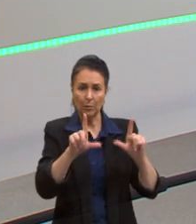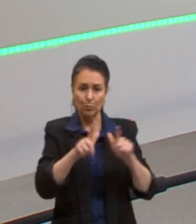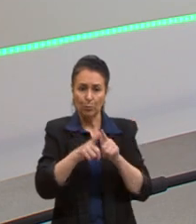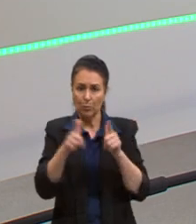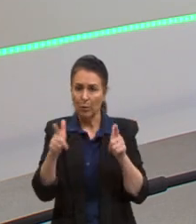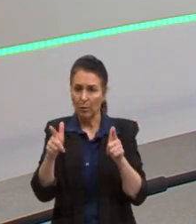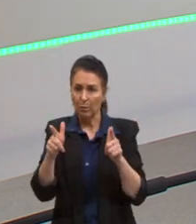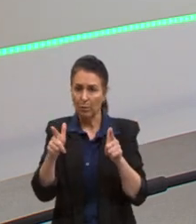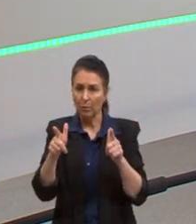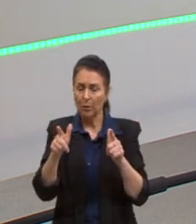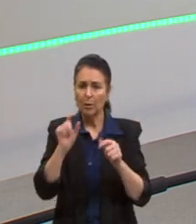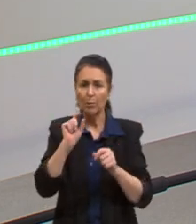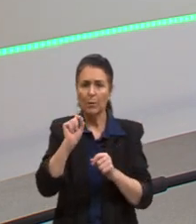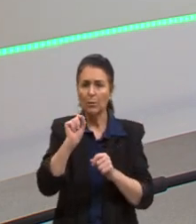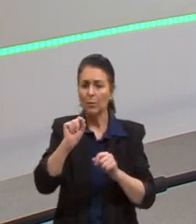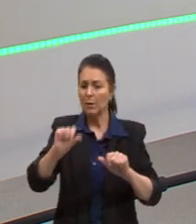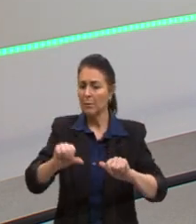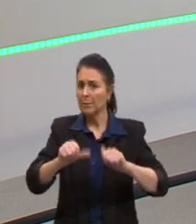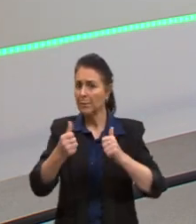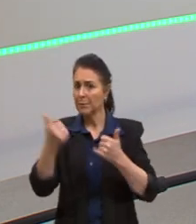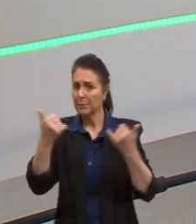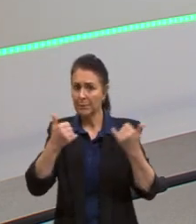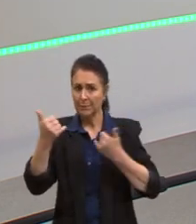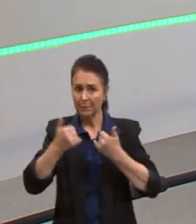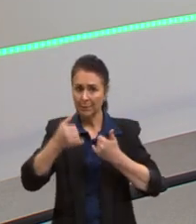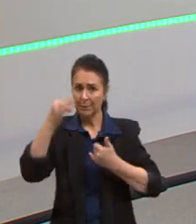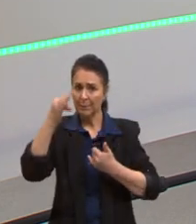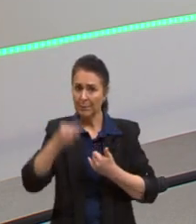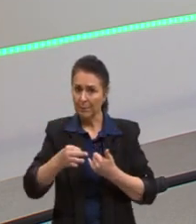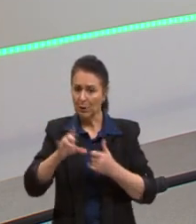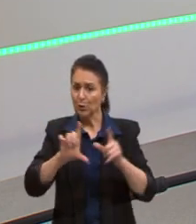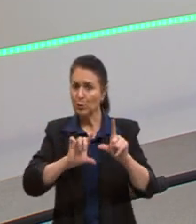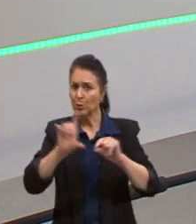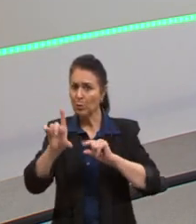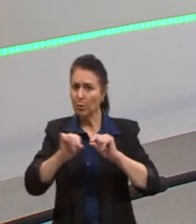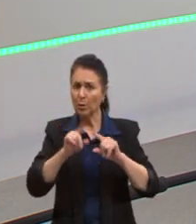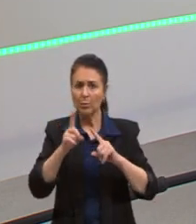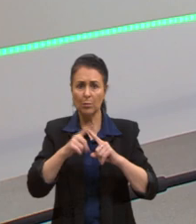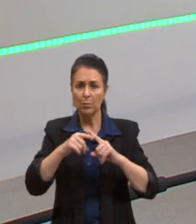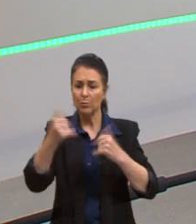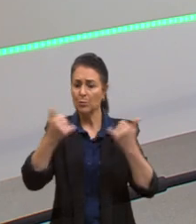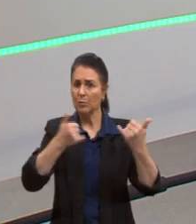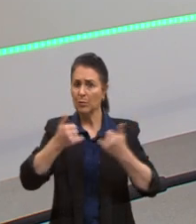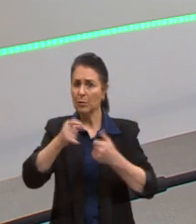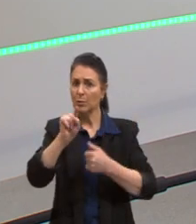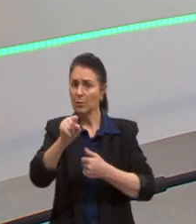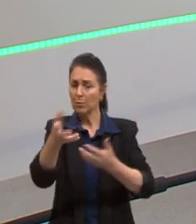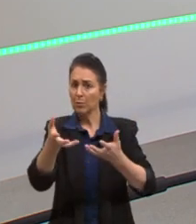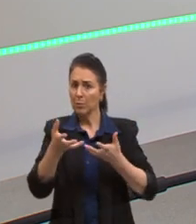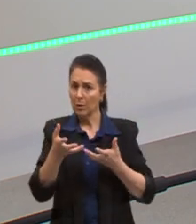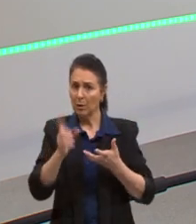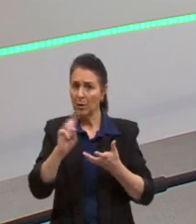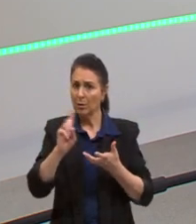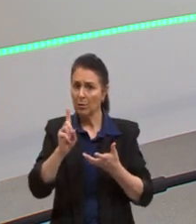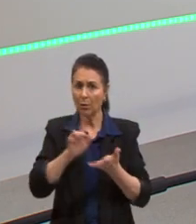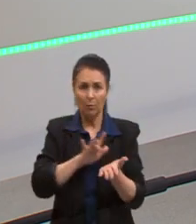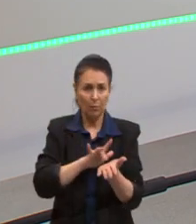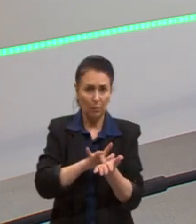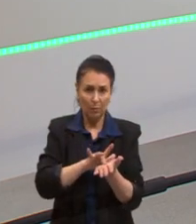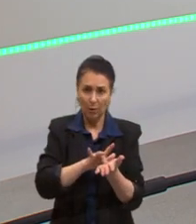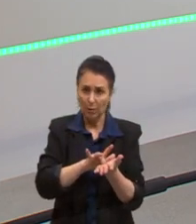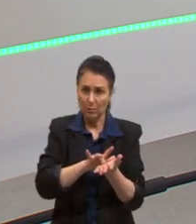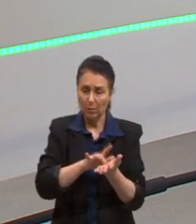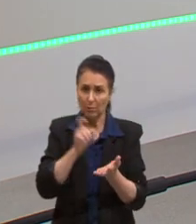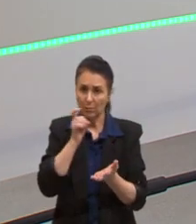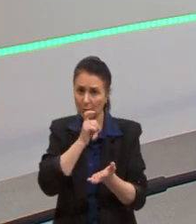mas com as melhores informações possíveis as mais secretas ás que realmente né que não são fake e não